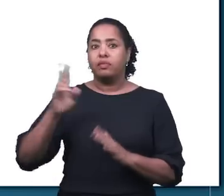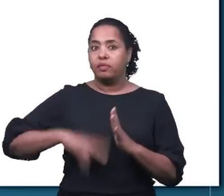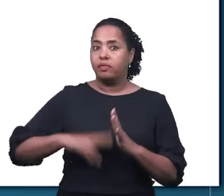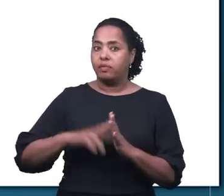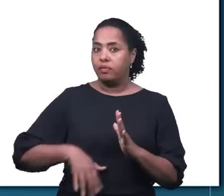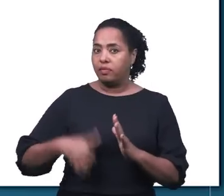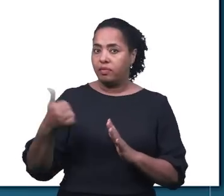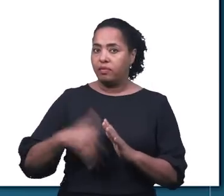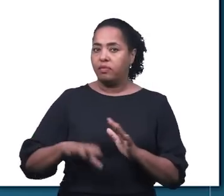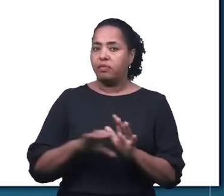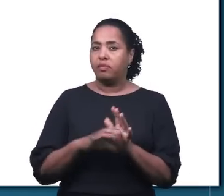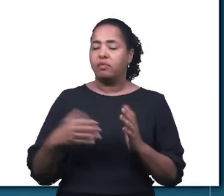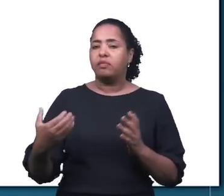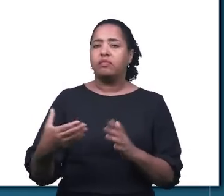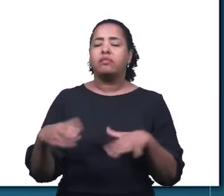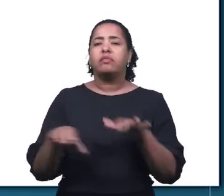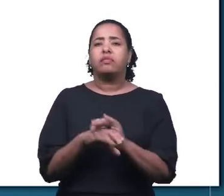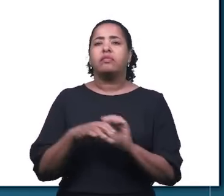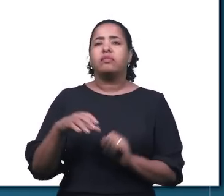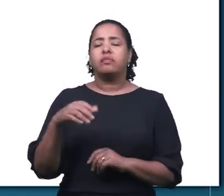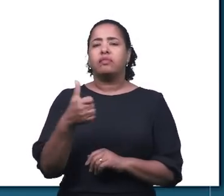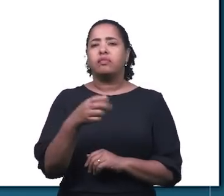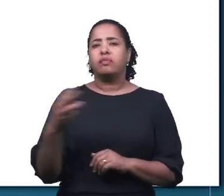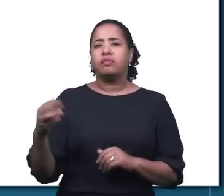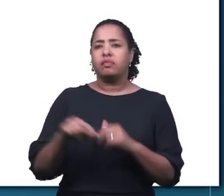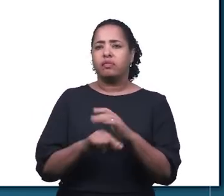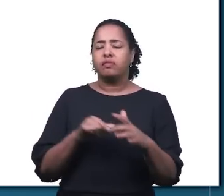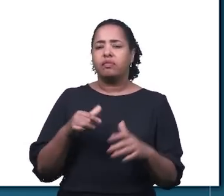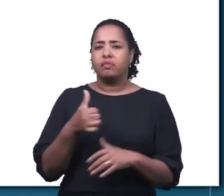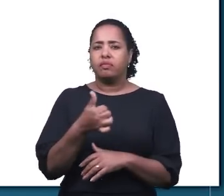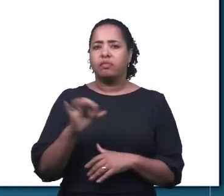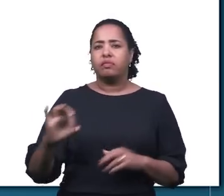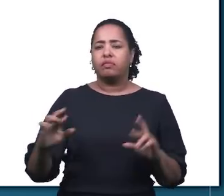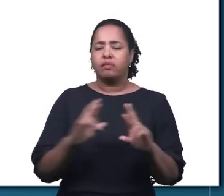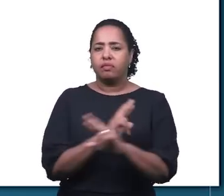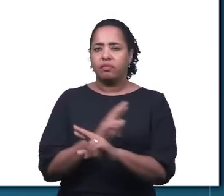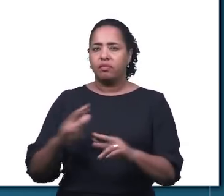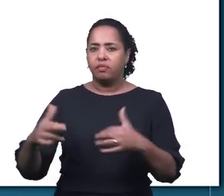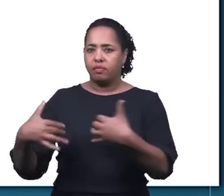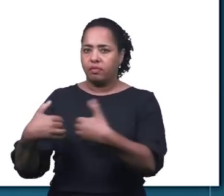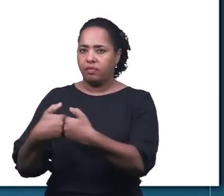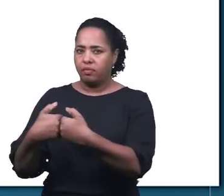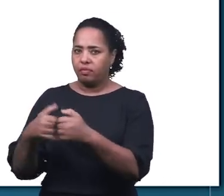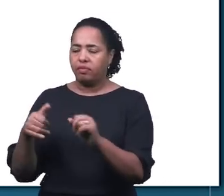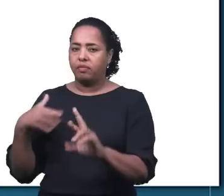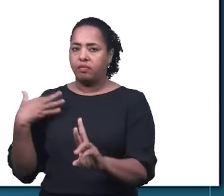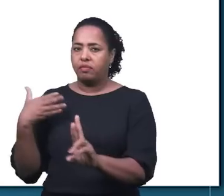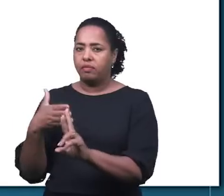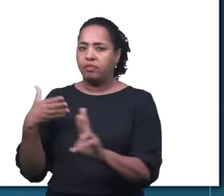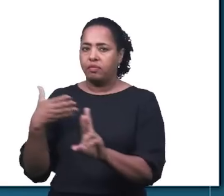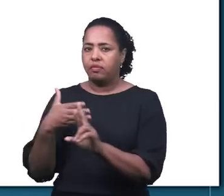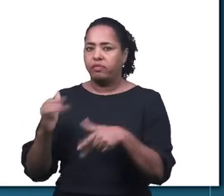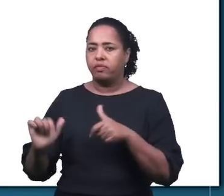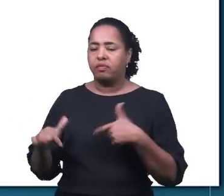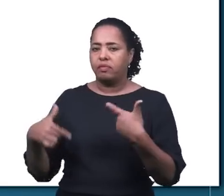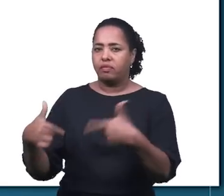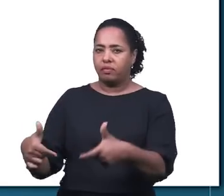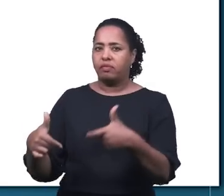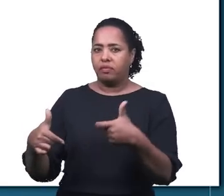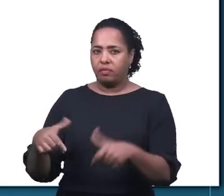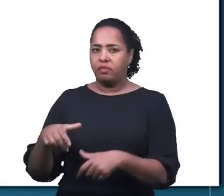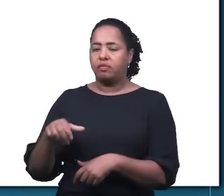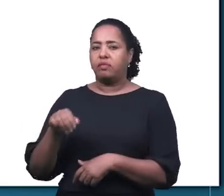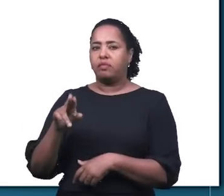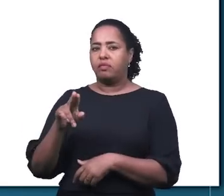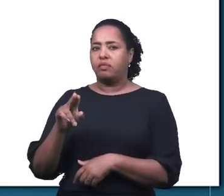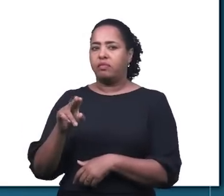lendo 1º Crônicas, capítulo 13, verso 10, com relação à Arca da Aliança, referente à atitude de